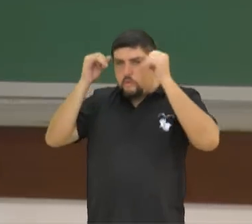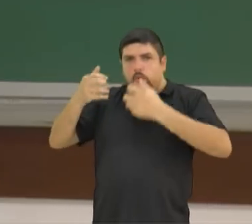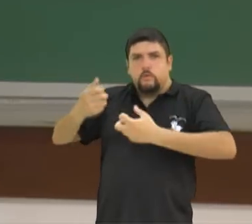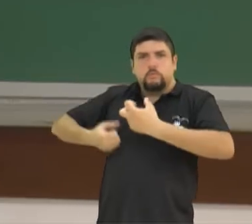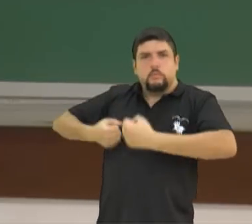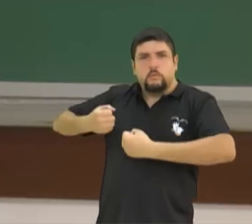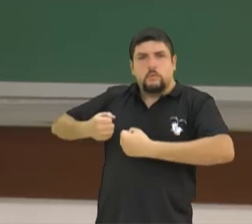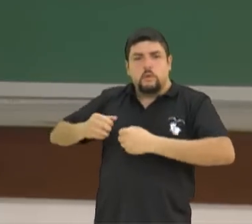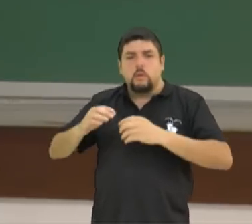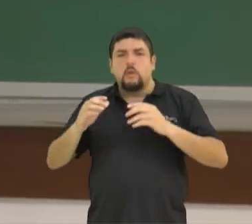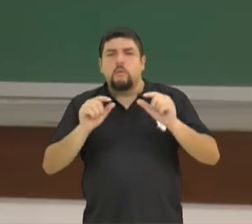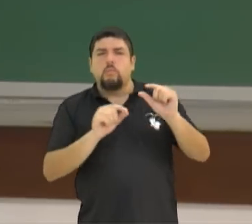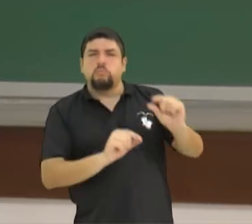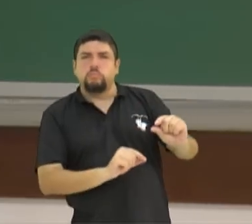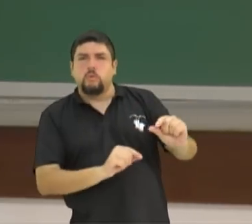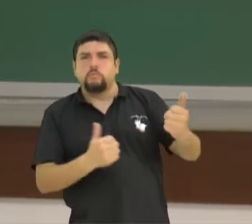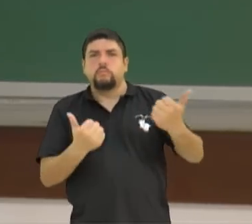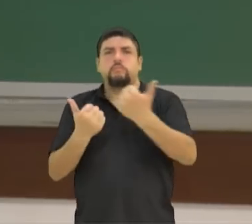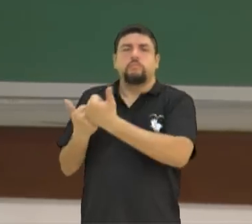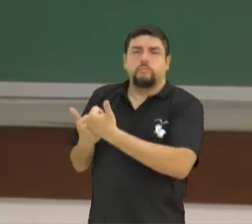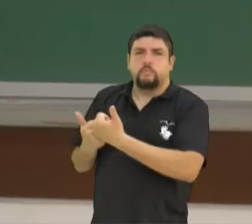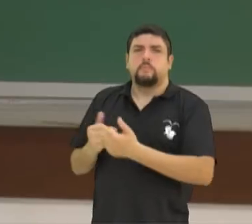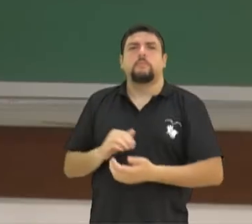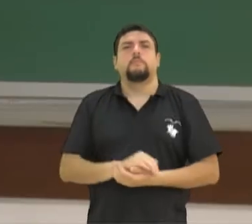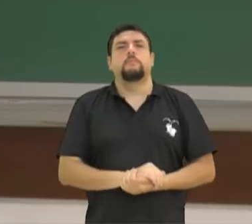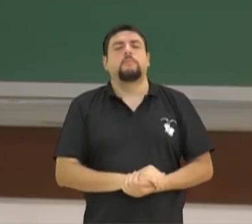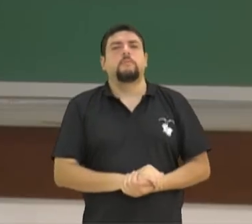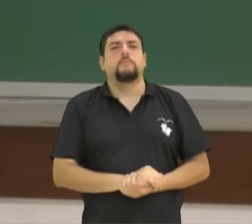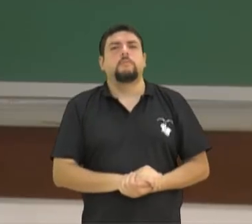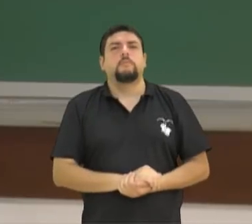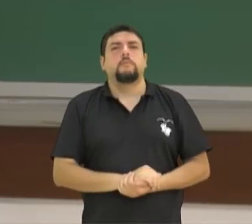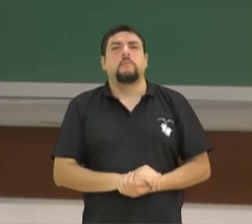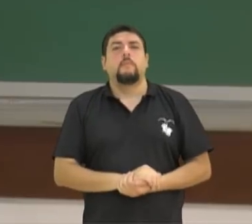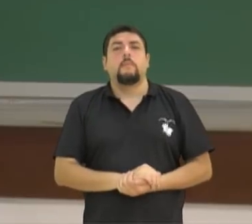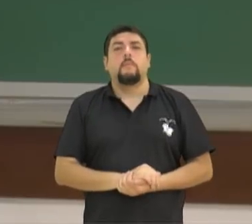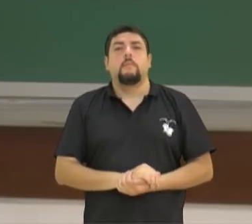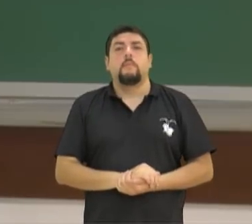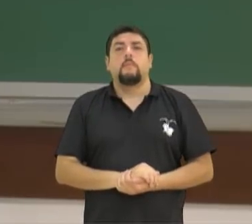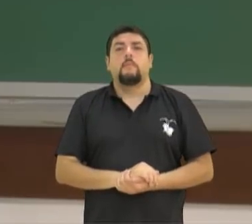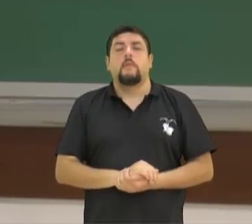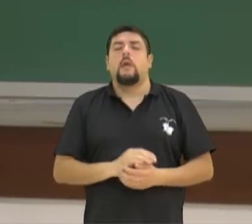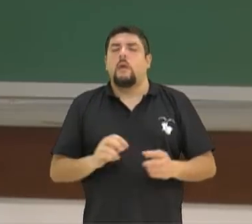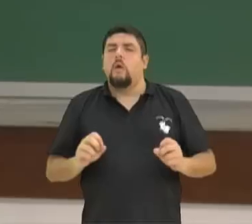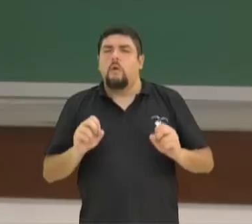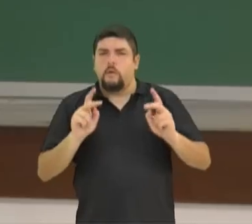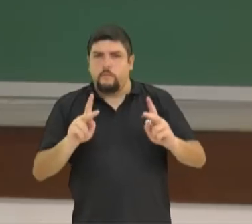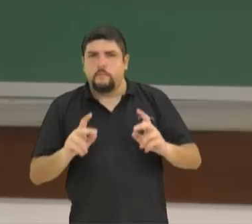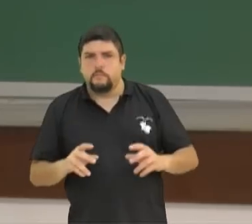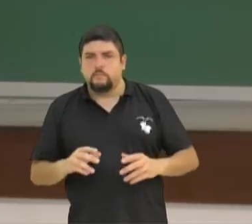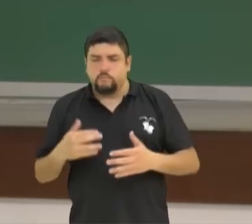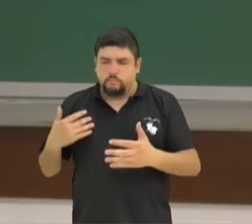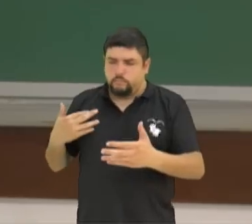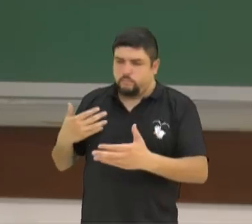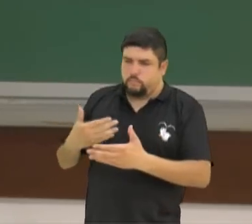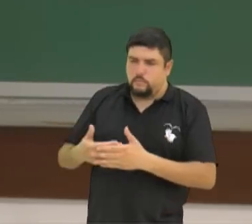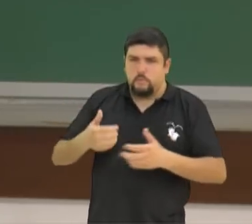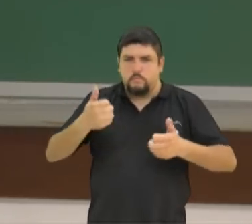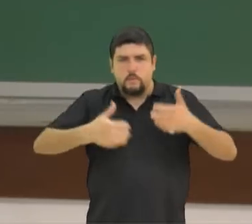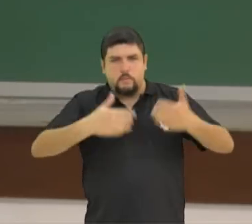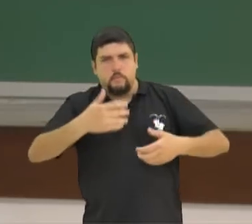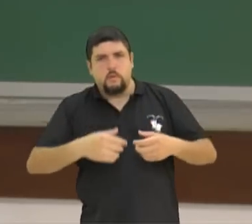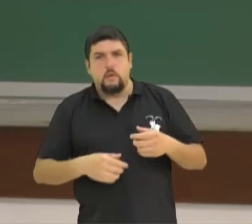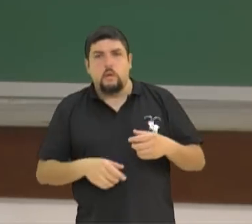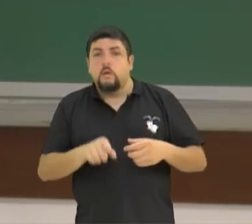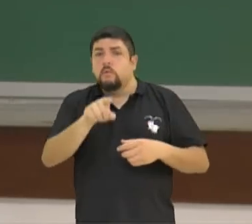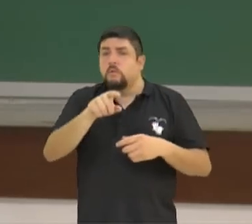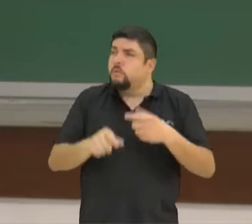para ilustrar o todo, certo? E agora, tendo em vista essas explicações, observem essas imagens aqui que